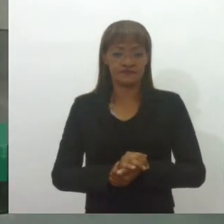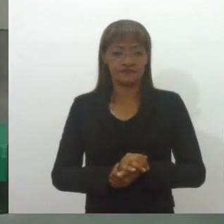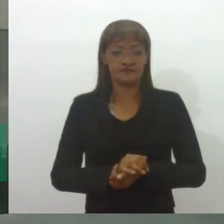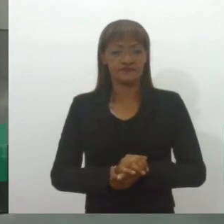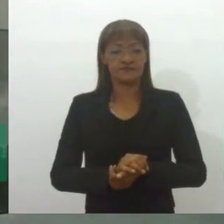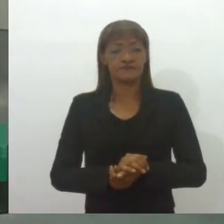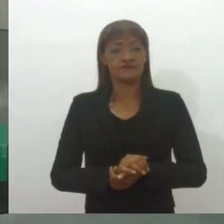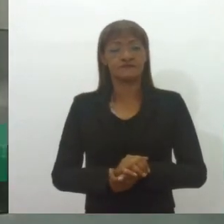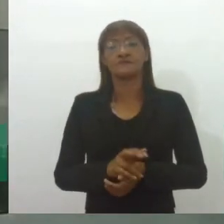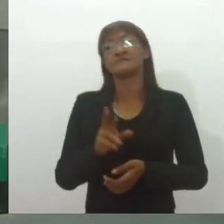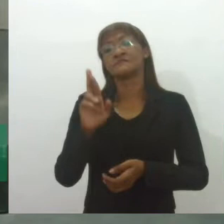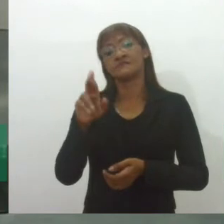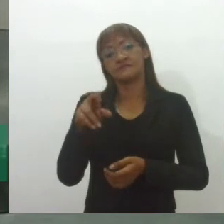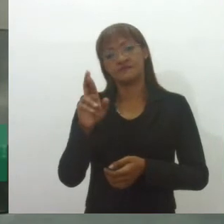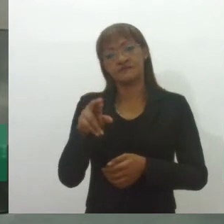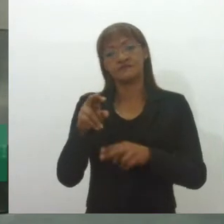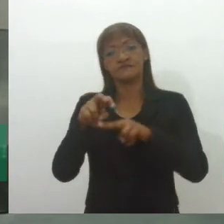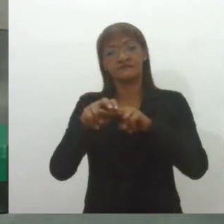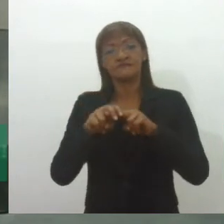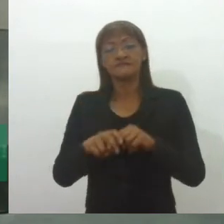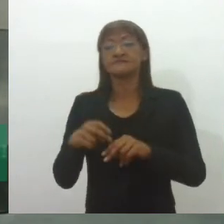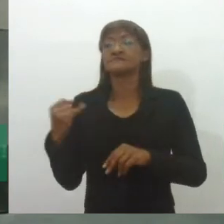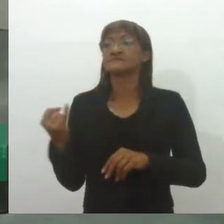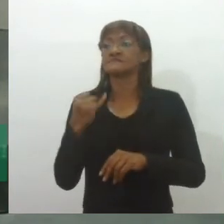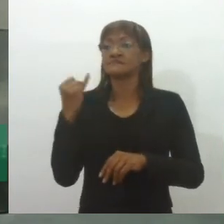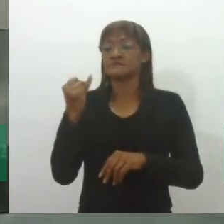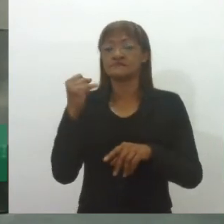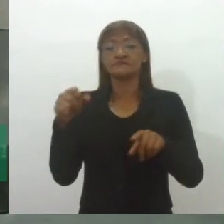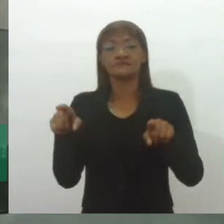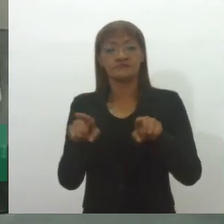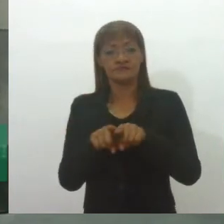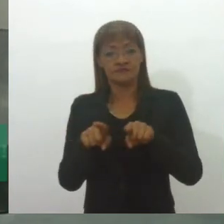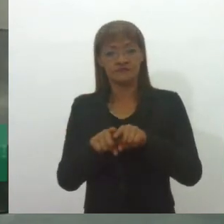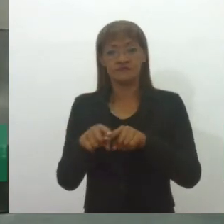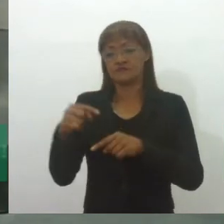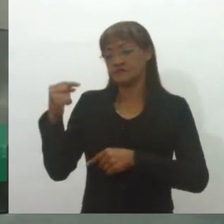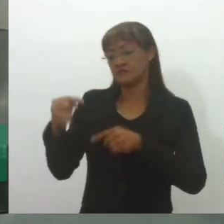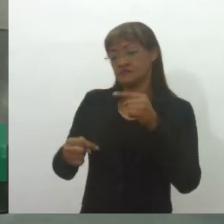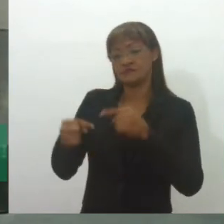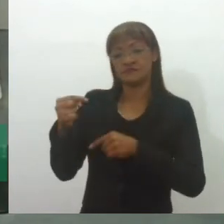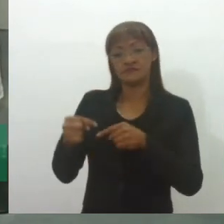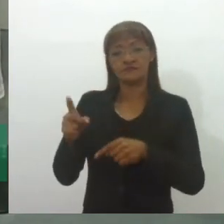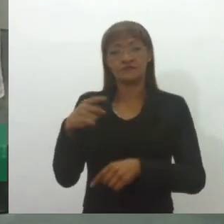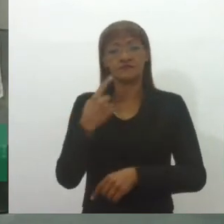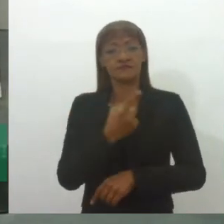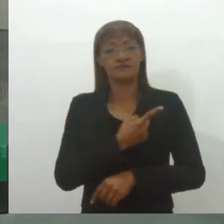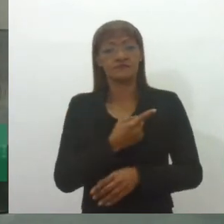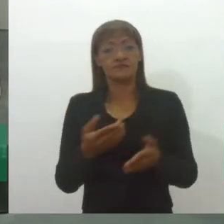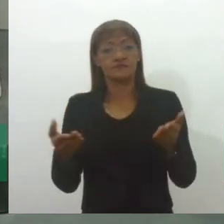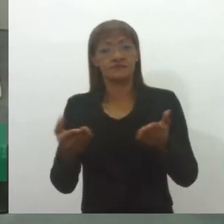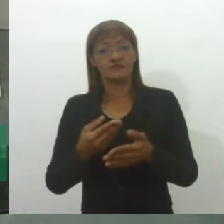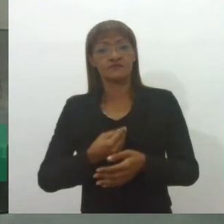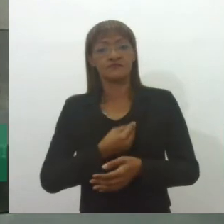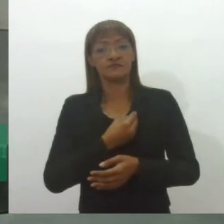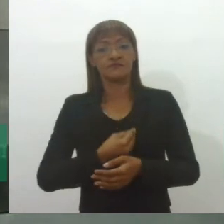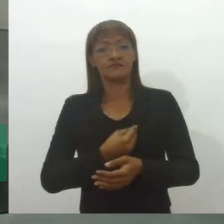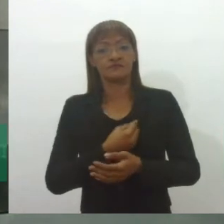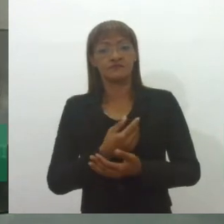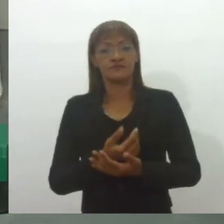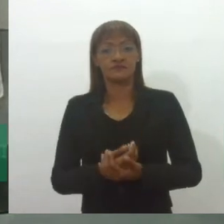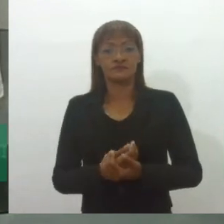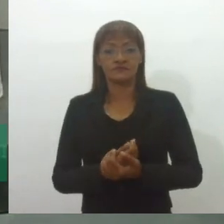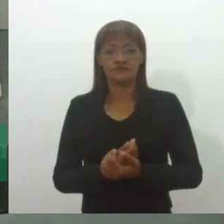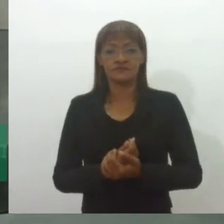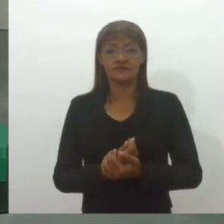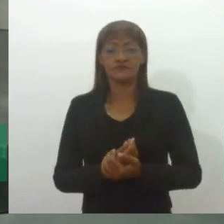Exatamente, por isso a importância também, né, desse debate que a gente faz aqui no dia de hoje. Matheus, uma outra questão que